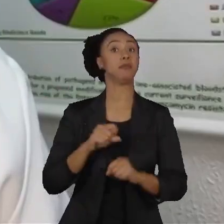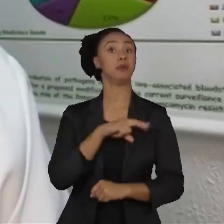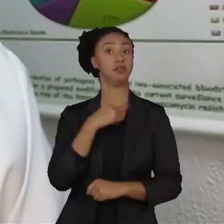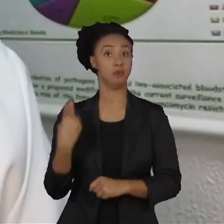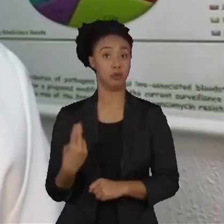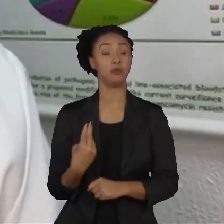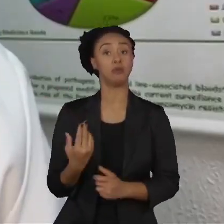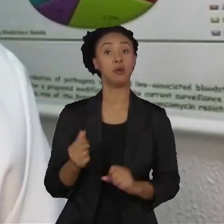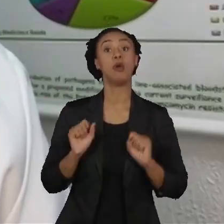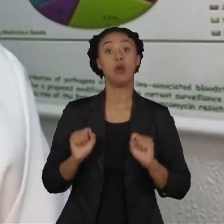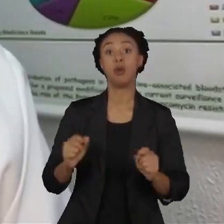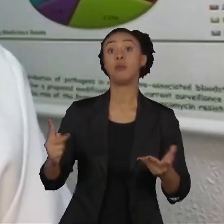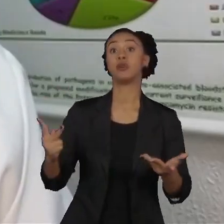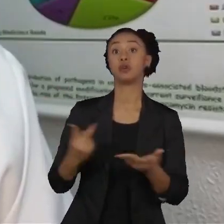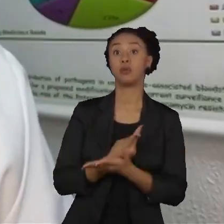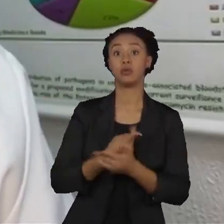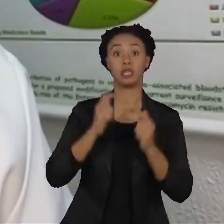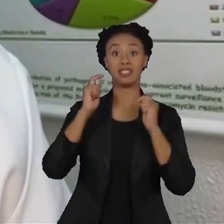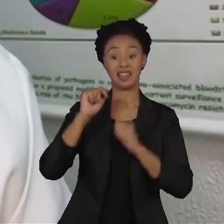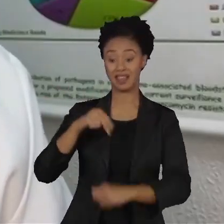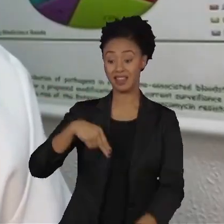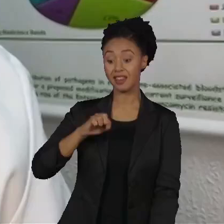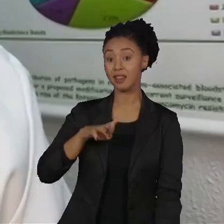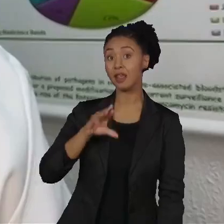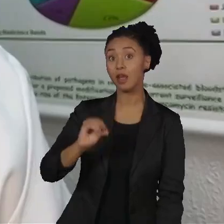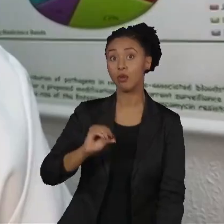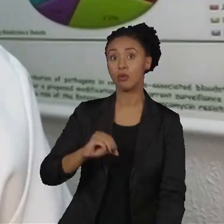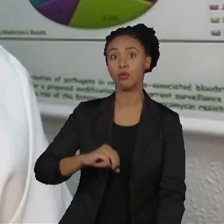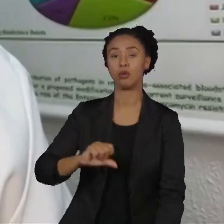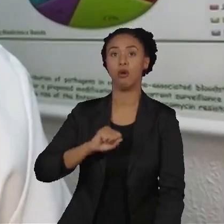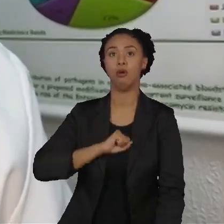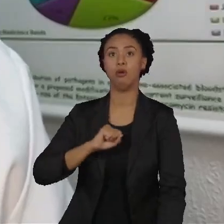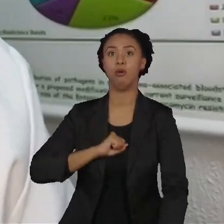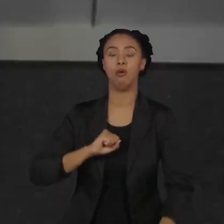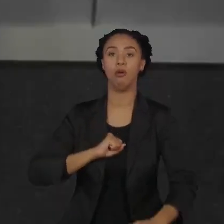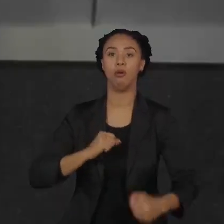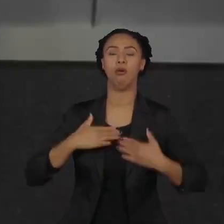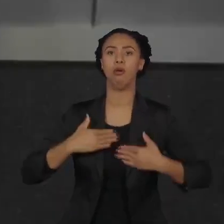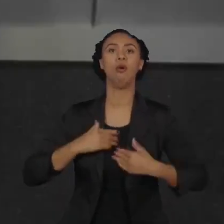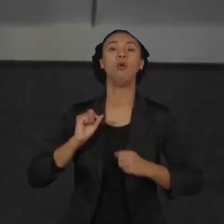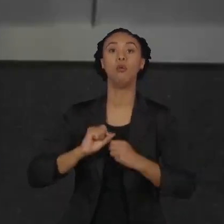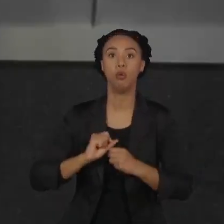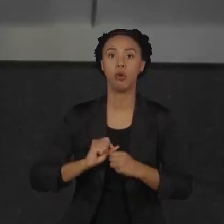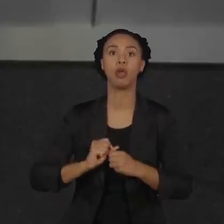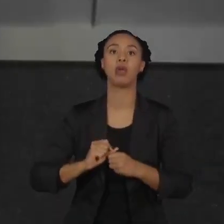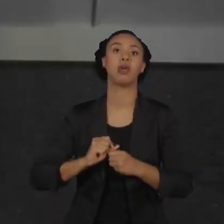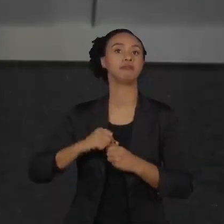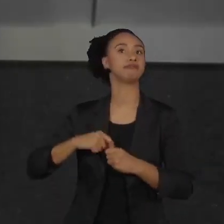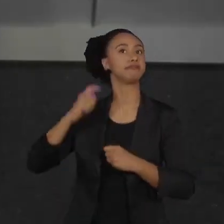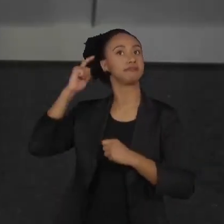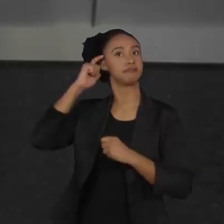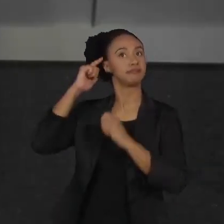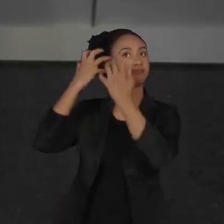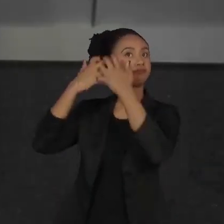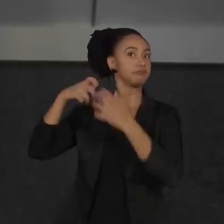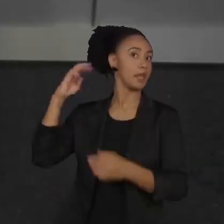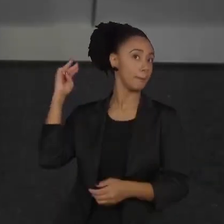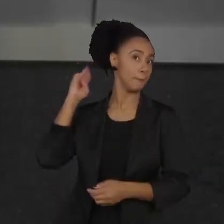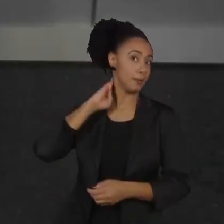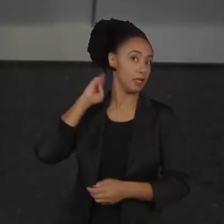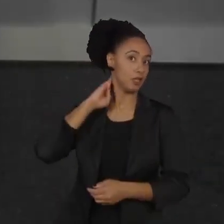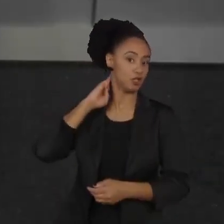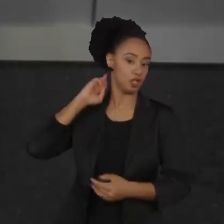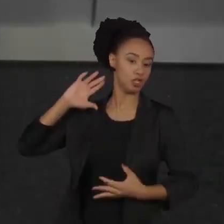tuberculose miliar, ou neurotuberculose, que é a meningite por tuberculose. Então, o que acontece? Com a vacina, a